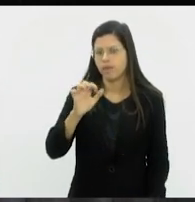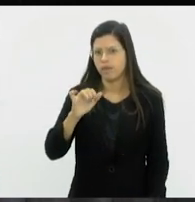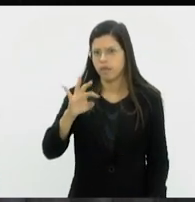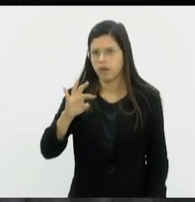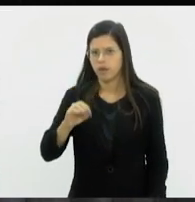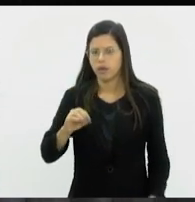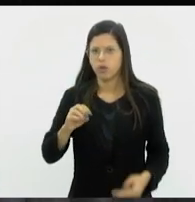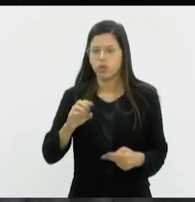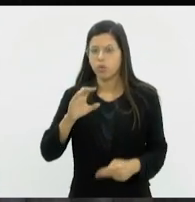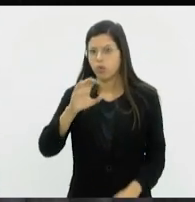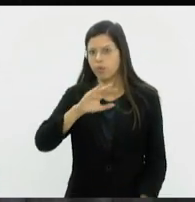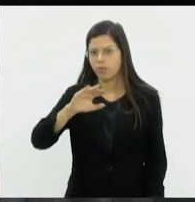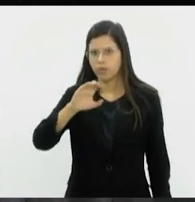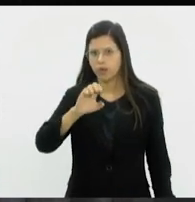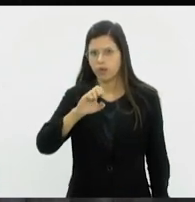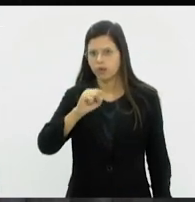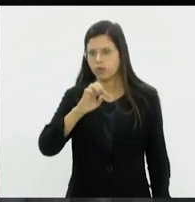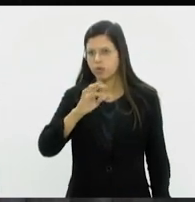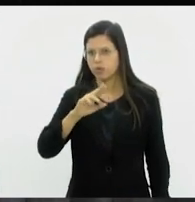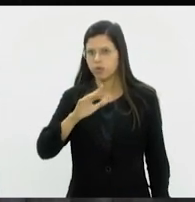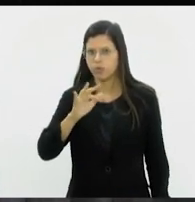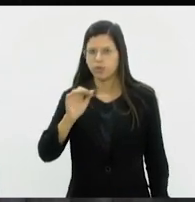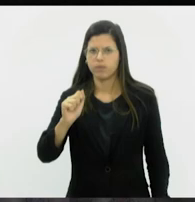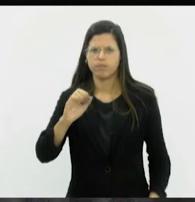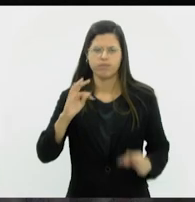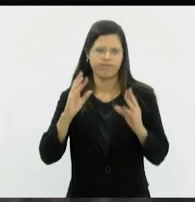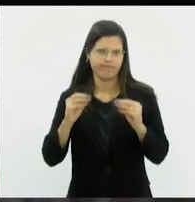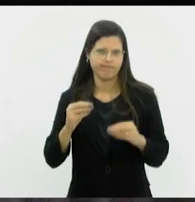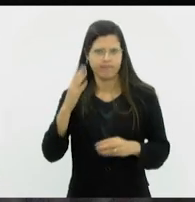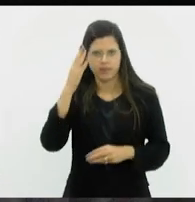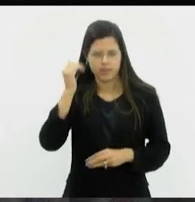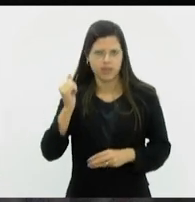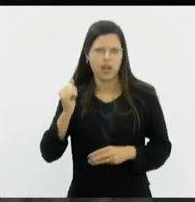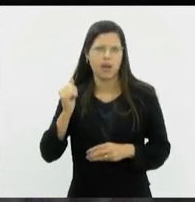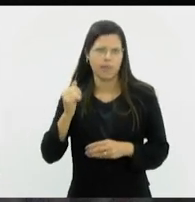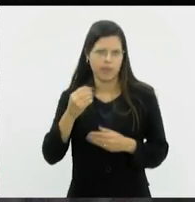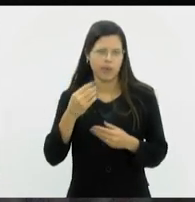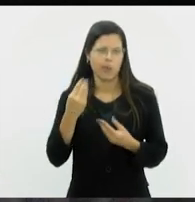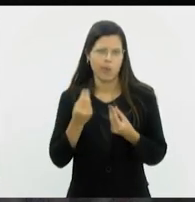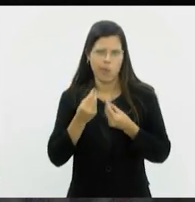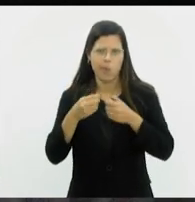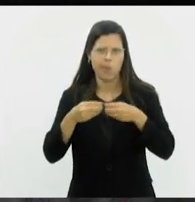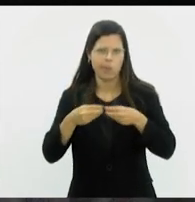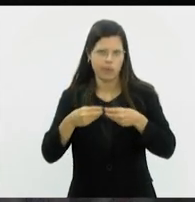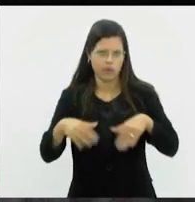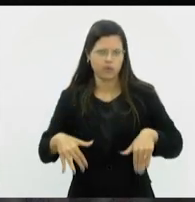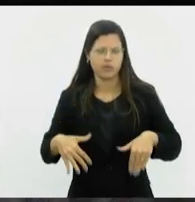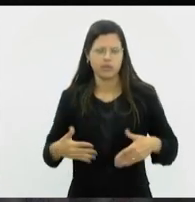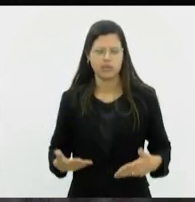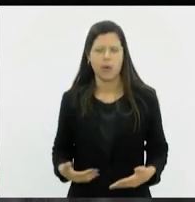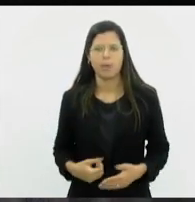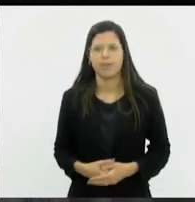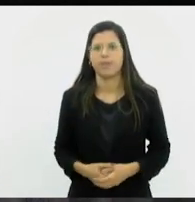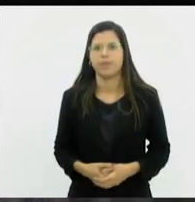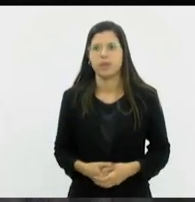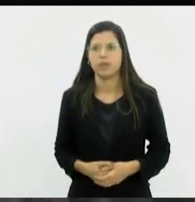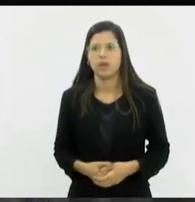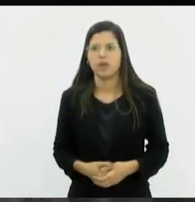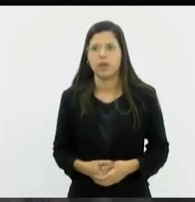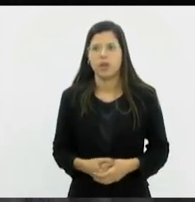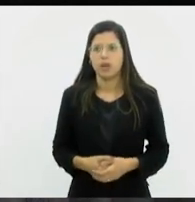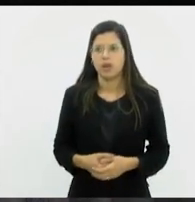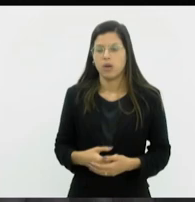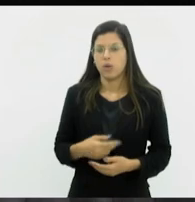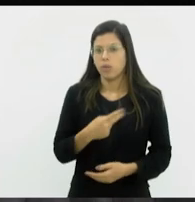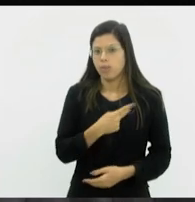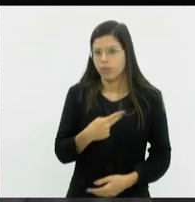têm ouvido falar o quão danoso é a emissão de gases para o efeito estufa. Recentemente, o presidente da INB,